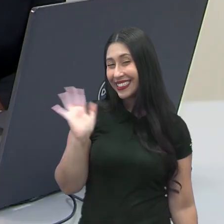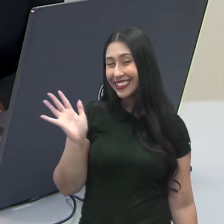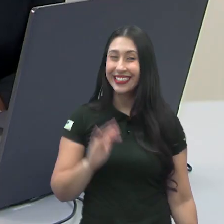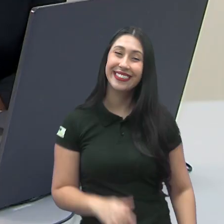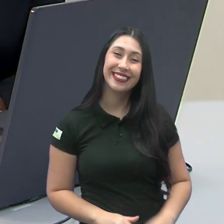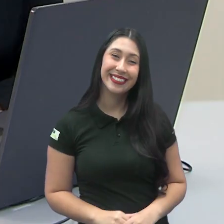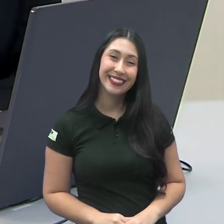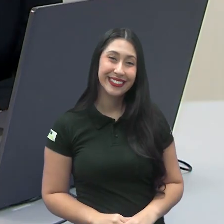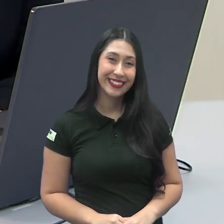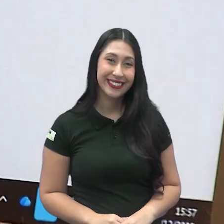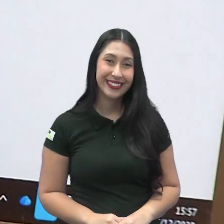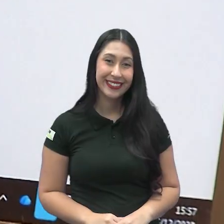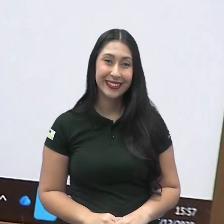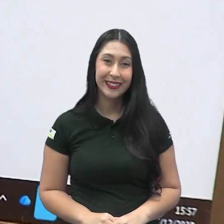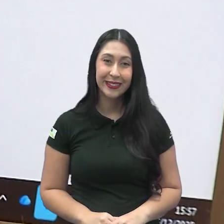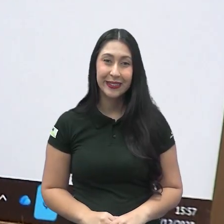bye. Bye.